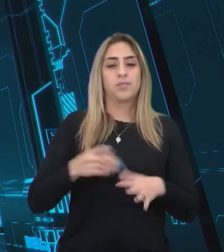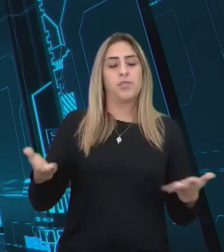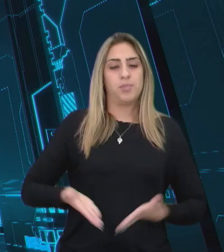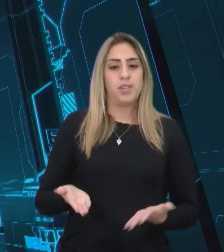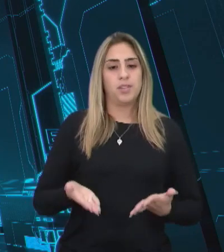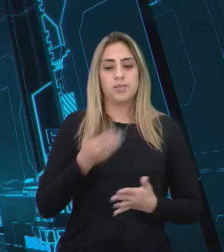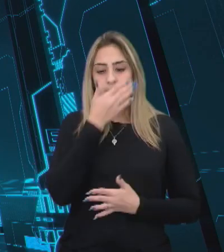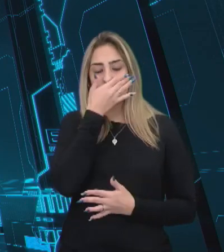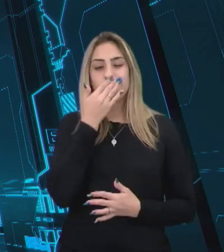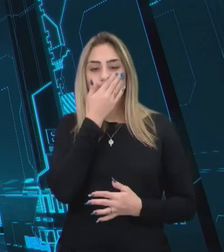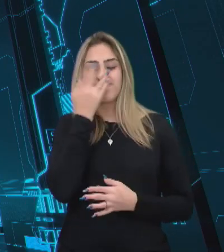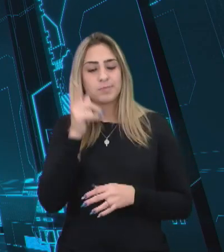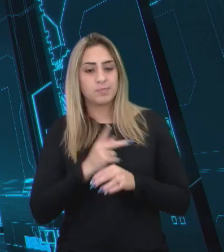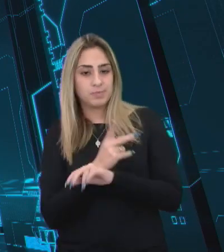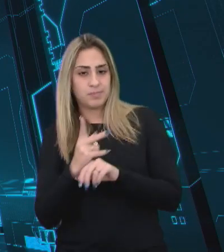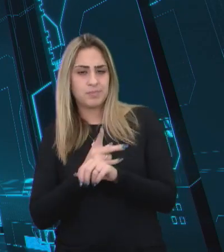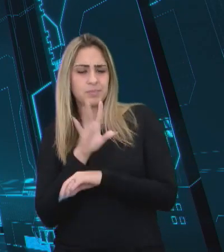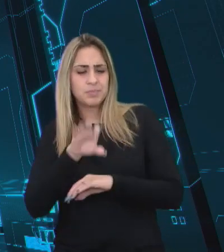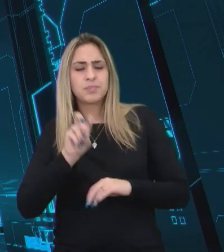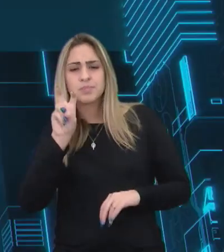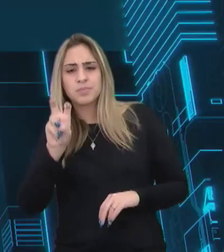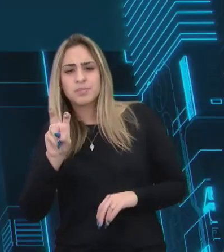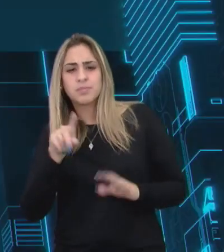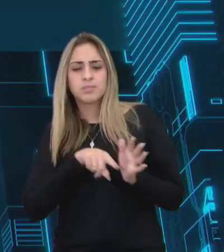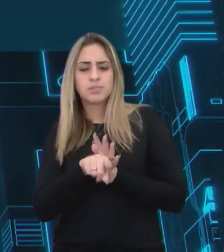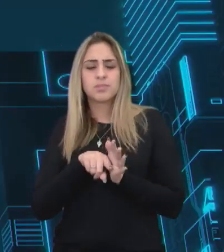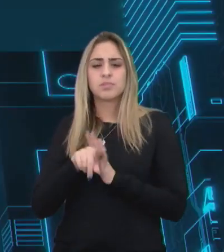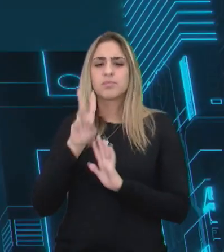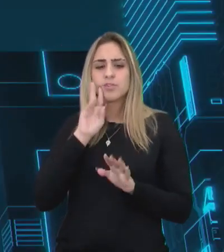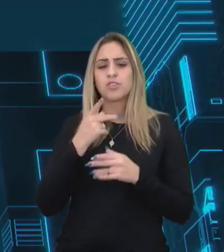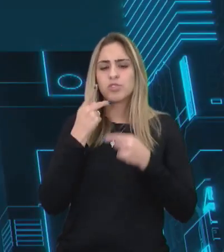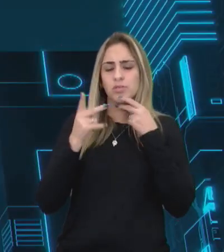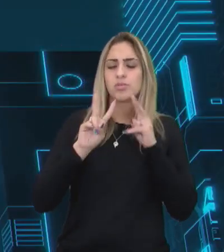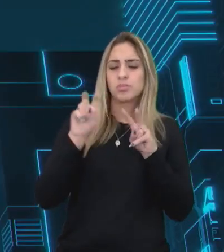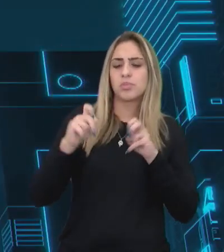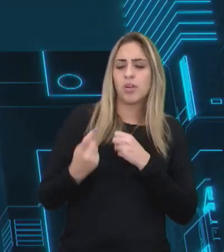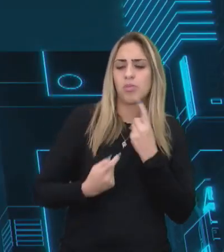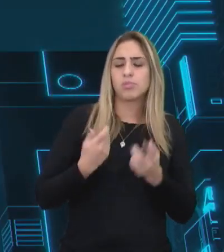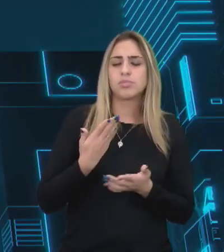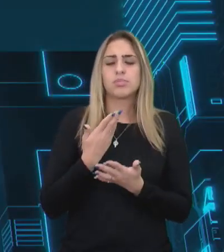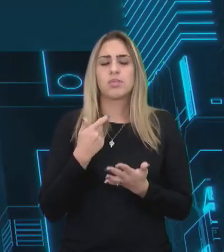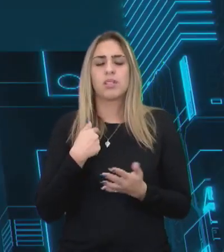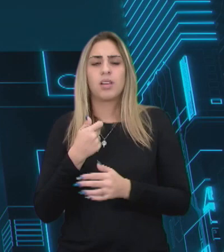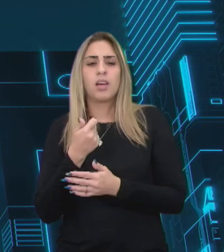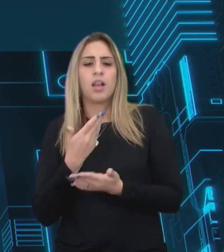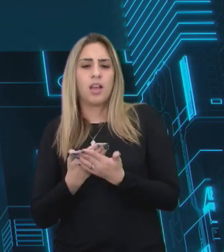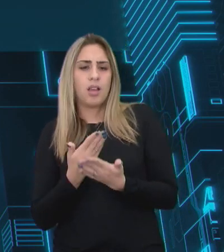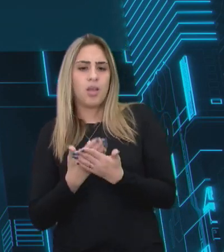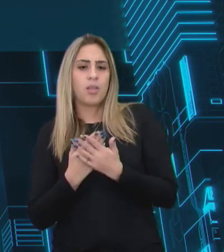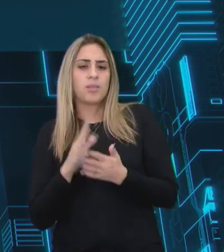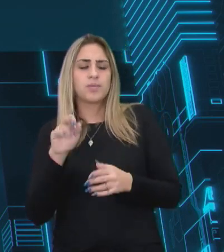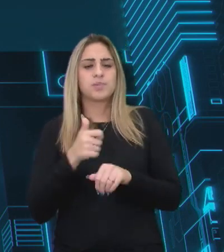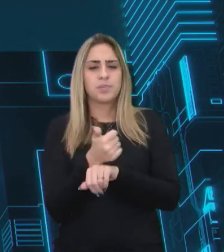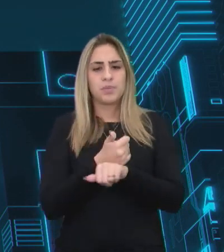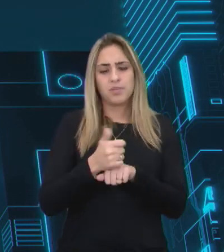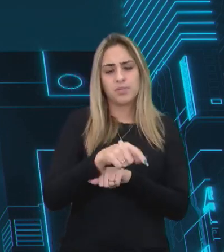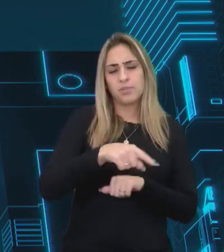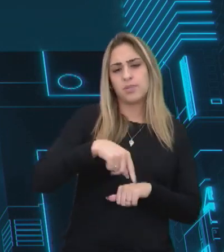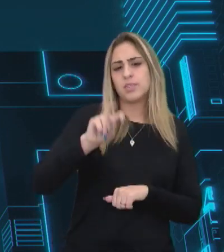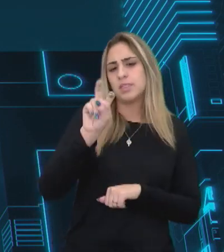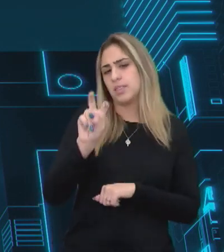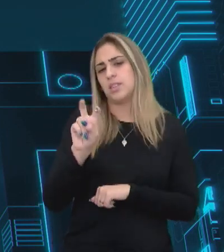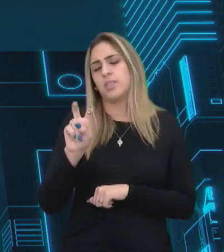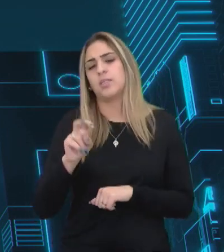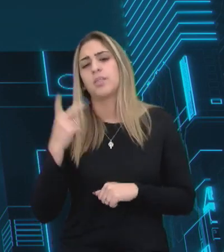você buscou aí, pega uns 5 desse, né? A gente já falou sobre alguns aqui nas aulas, mas pega algumas profissões dessas, umas 5,